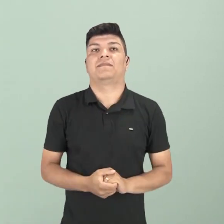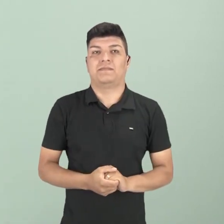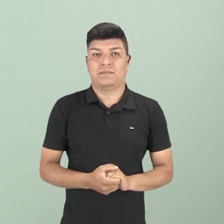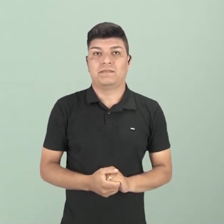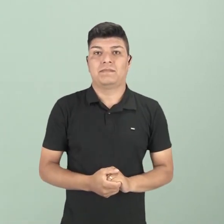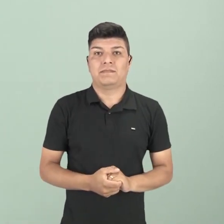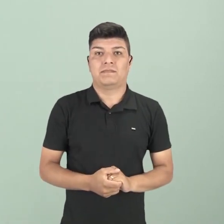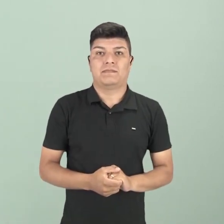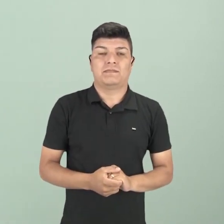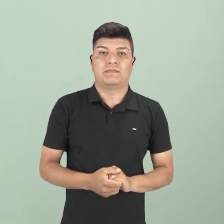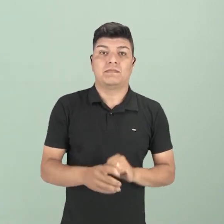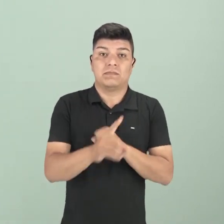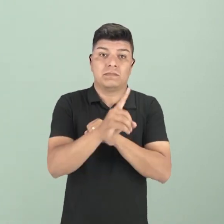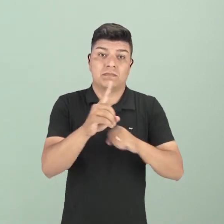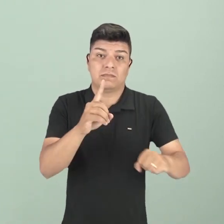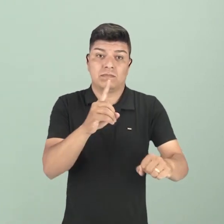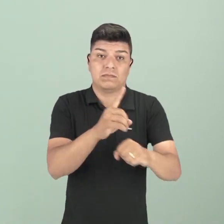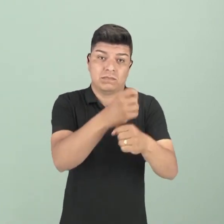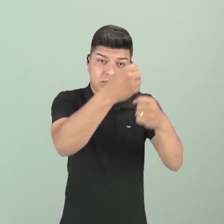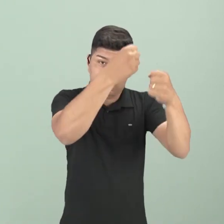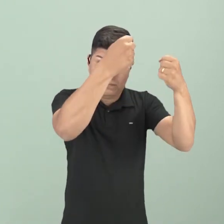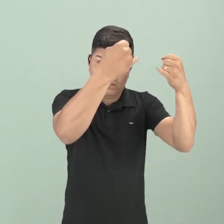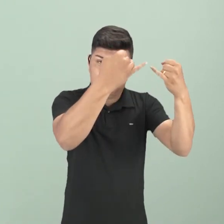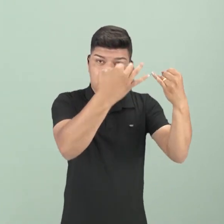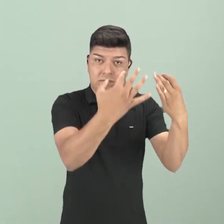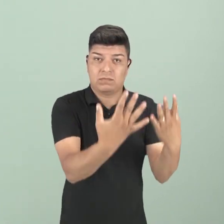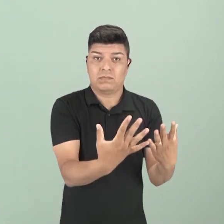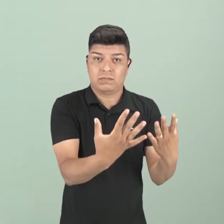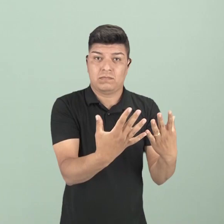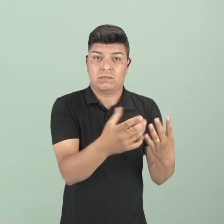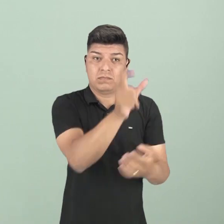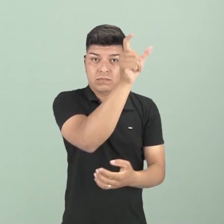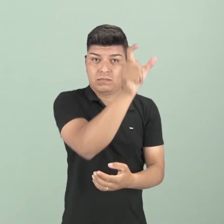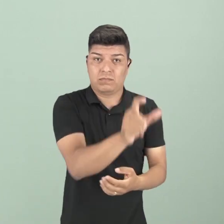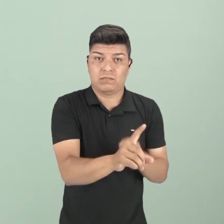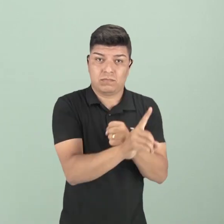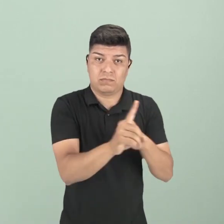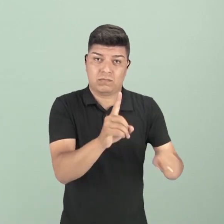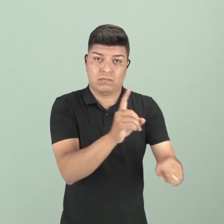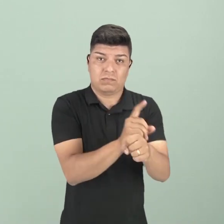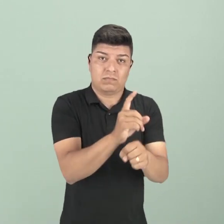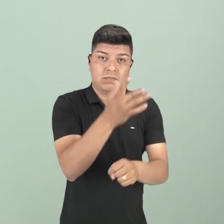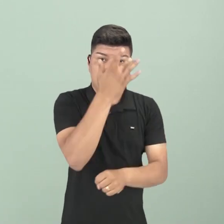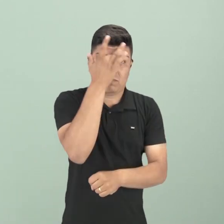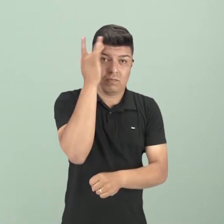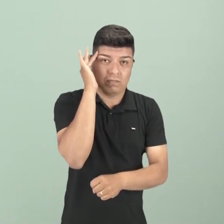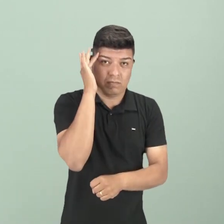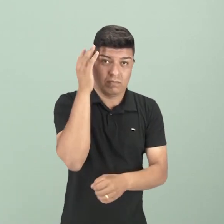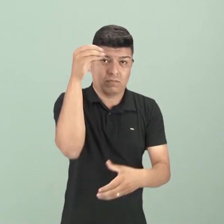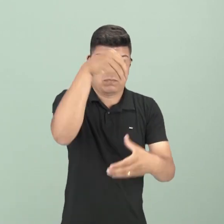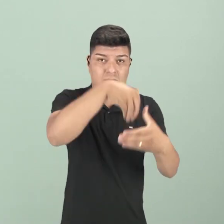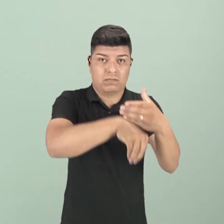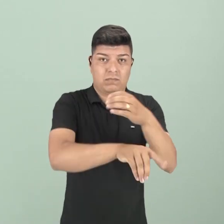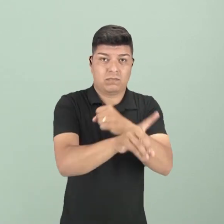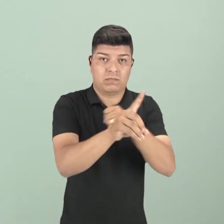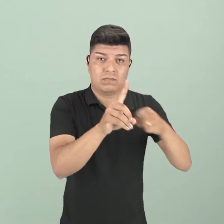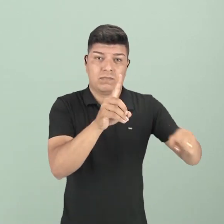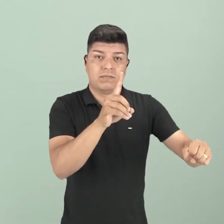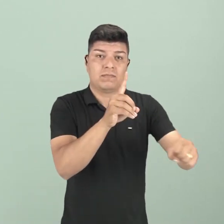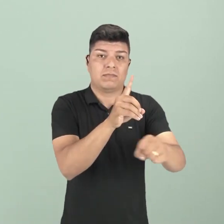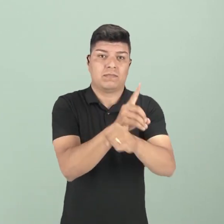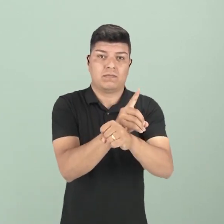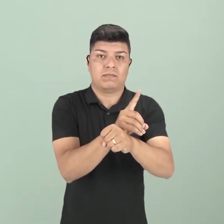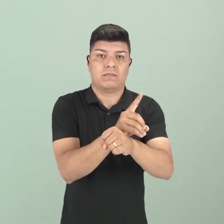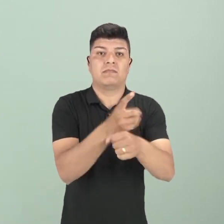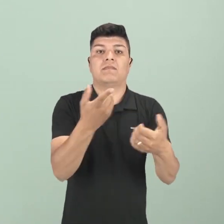Os sociólogos vão definir sociedade como corpo social, indivíduos que compõem essa unidade, né? Essa sociedade.